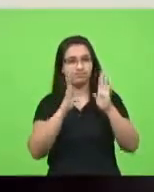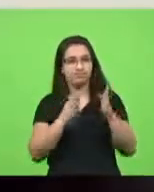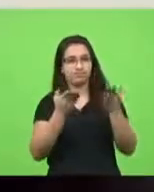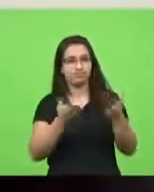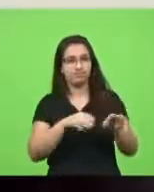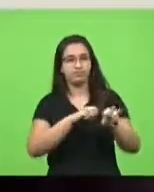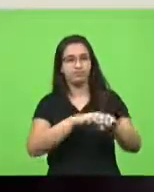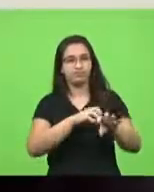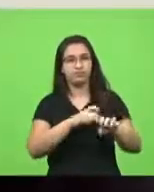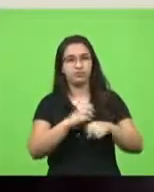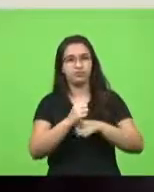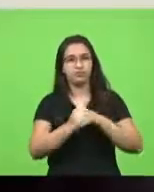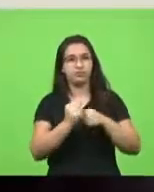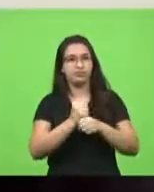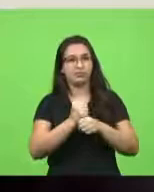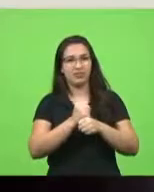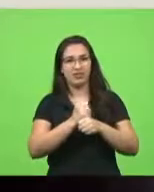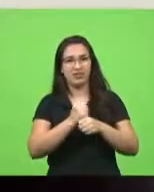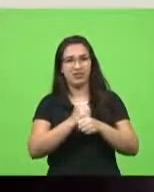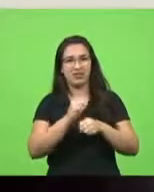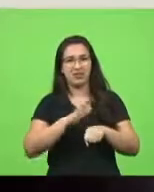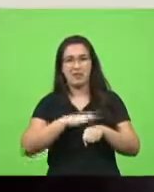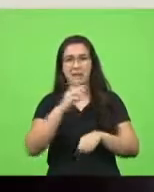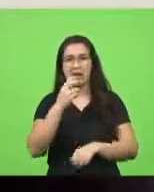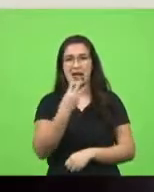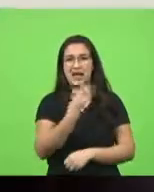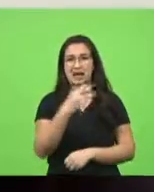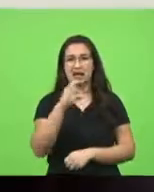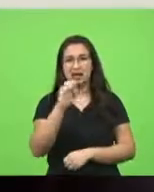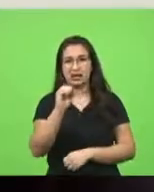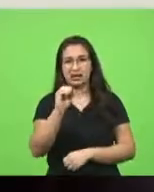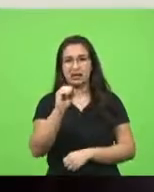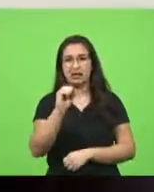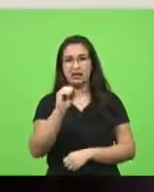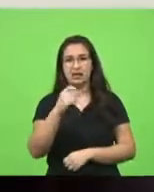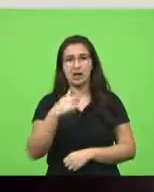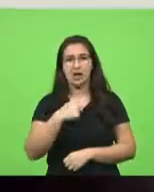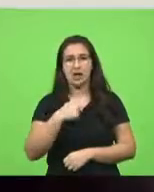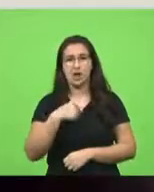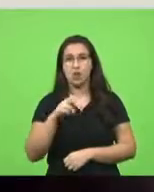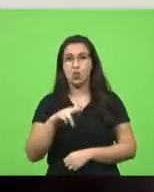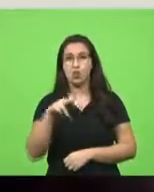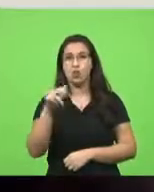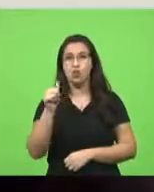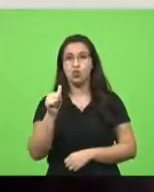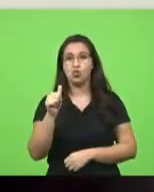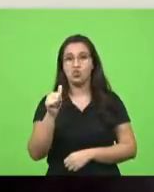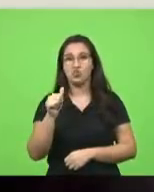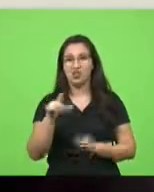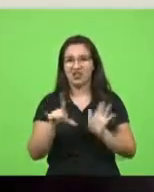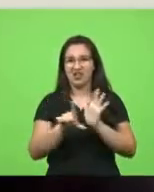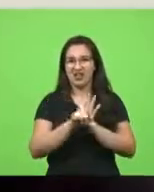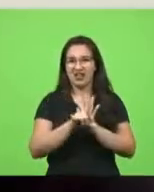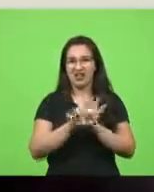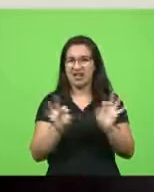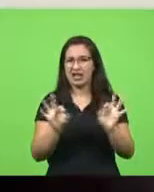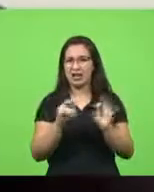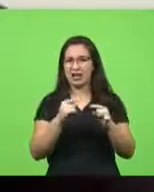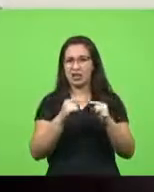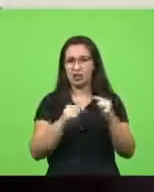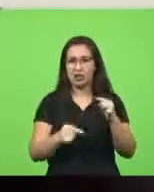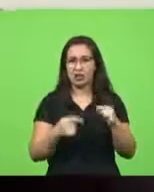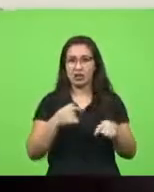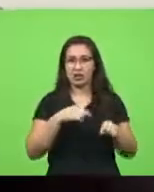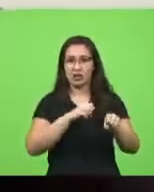Ao longo dos meus mais de 30 anos na educação, eu nunca precisei de uma lei para dizer que a educação